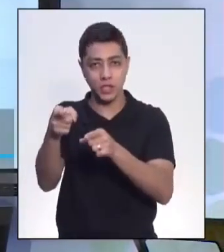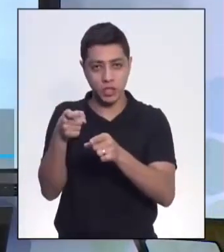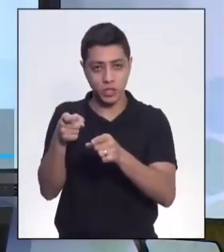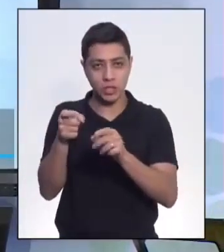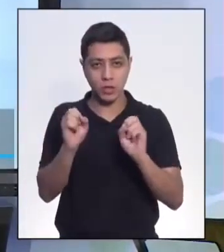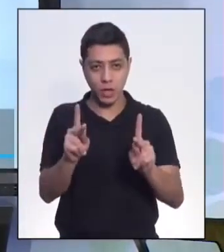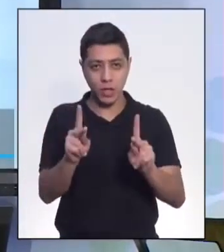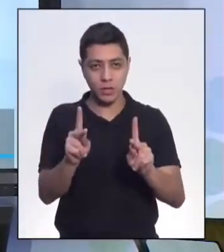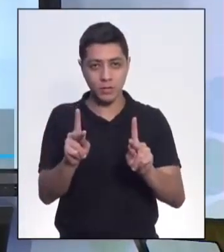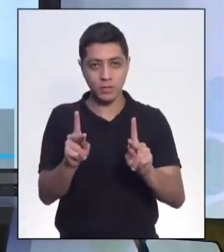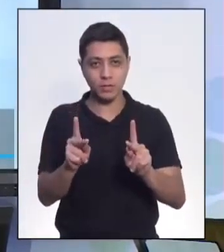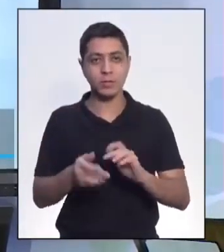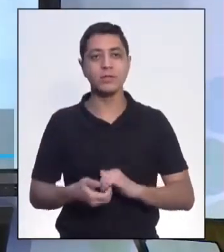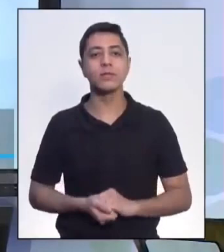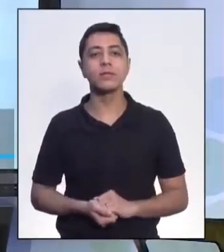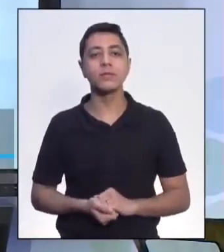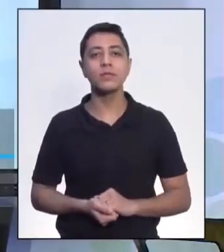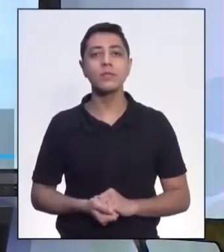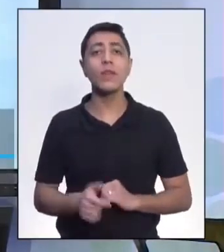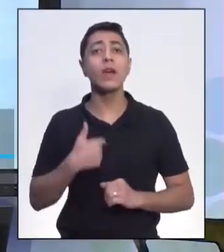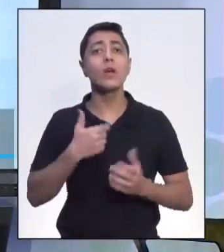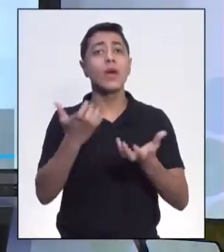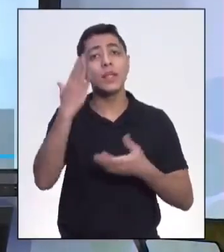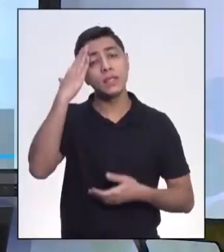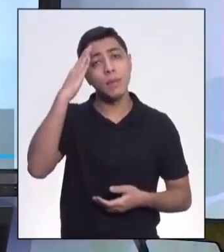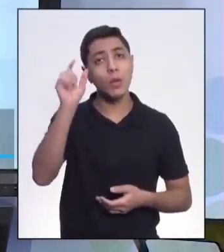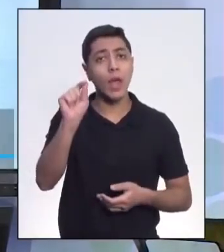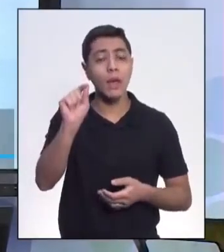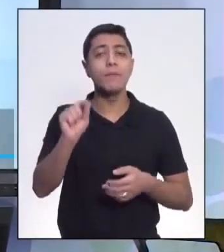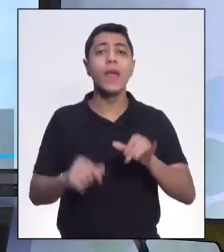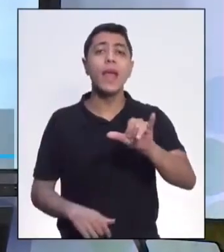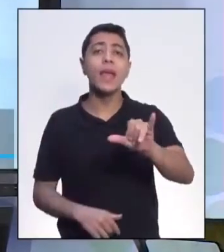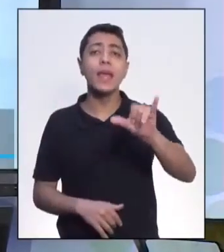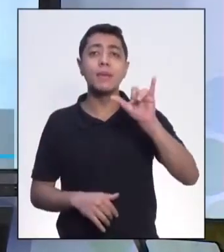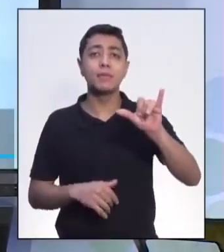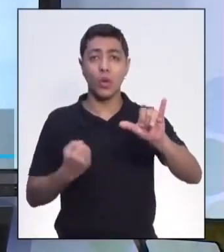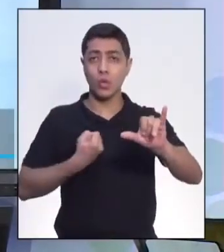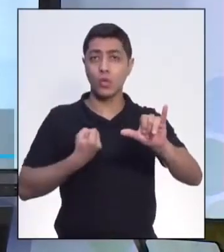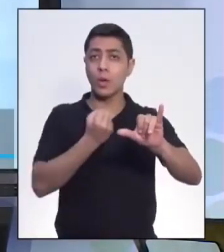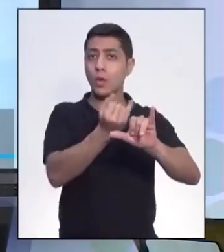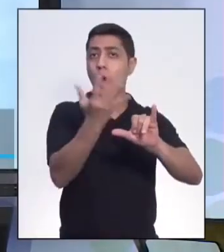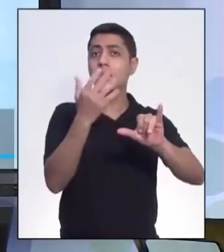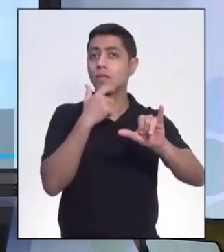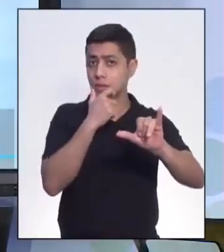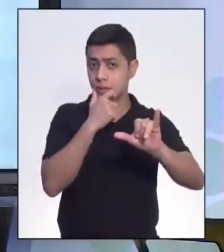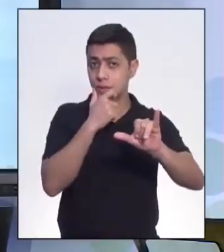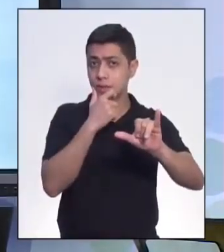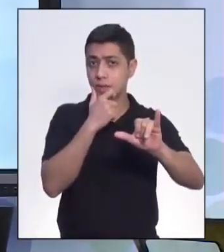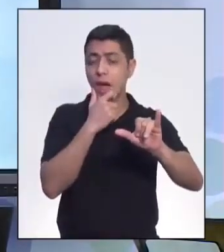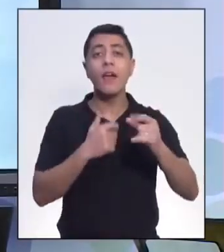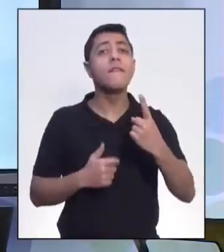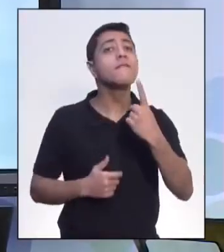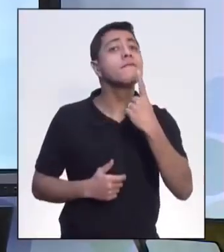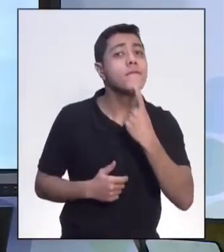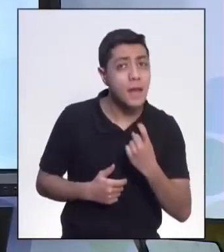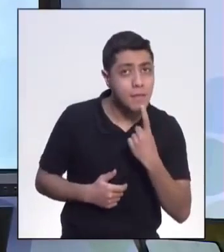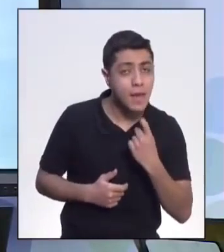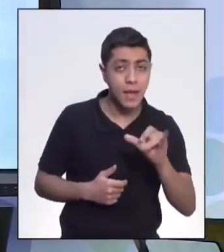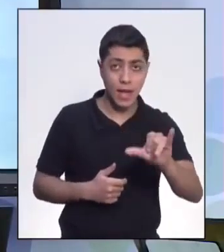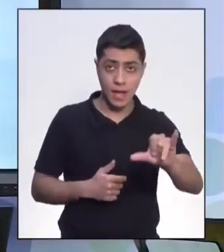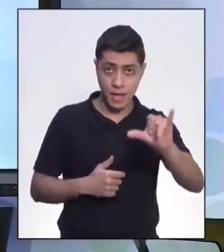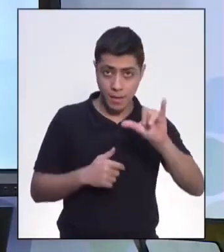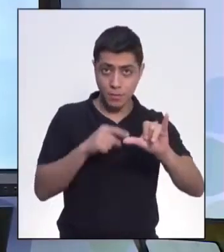ó, dentro desse intervalo, eu quero saber o valor do y. Será que o y da vermelhinha é maior ou igual ao y